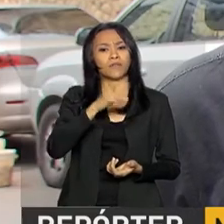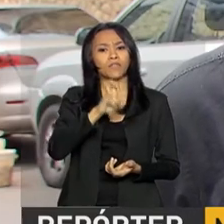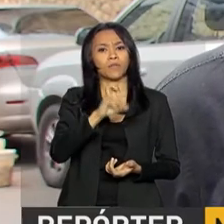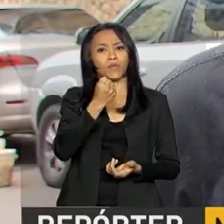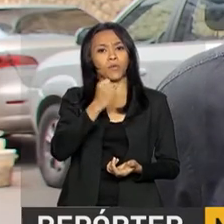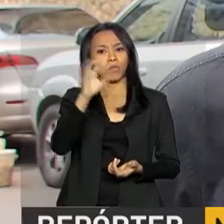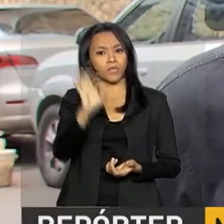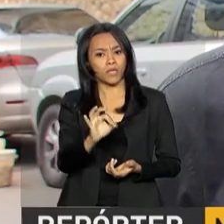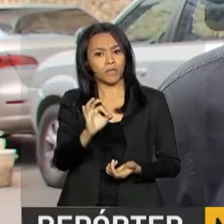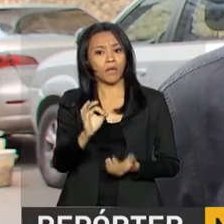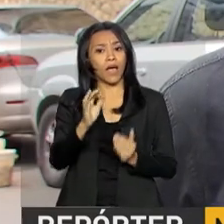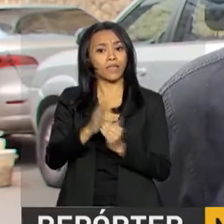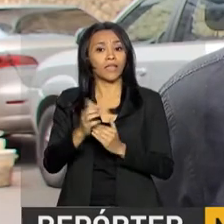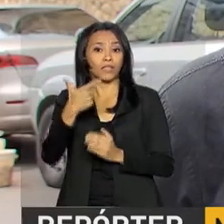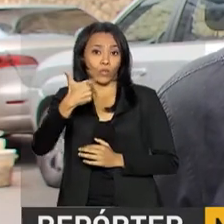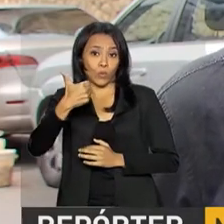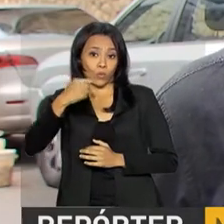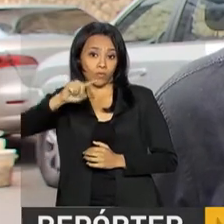10,58% e